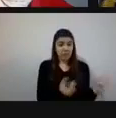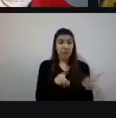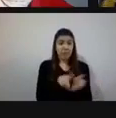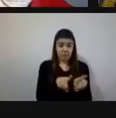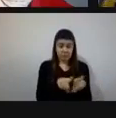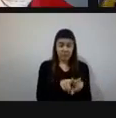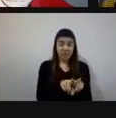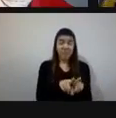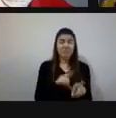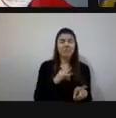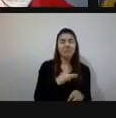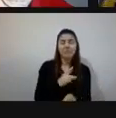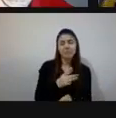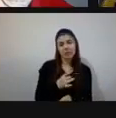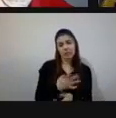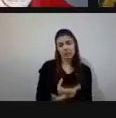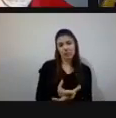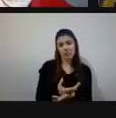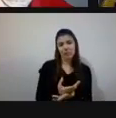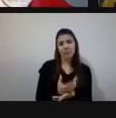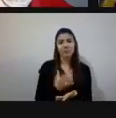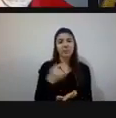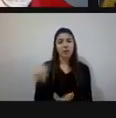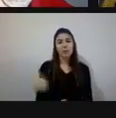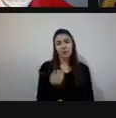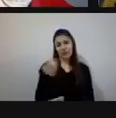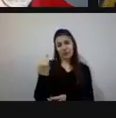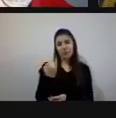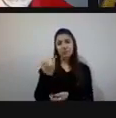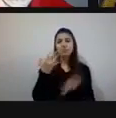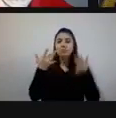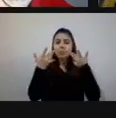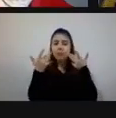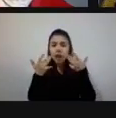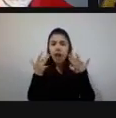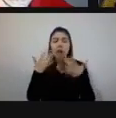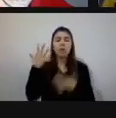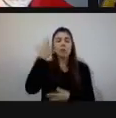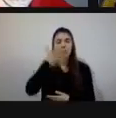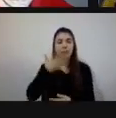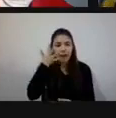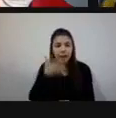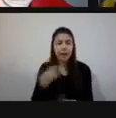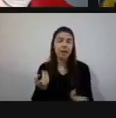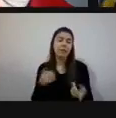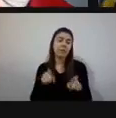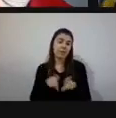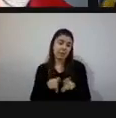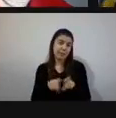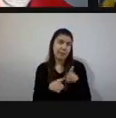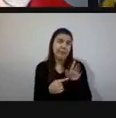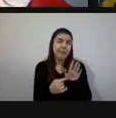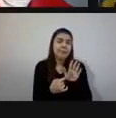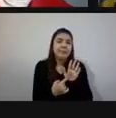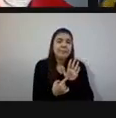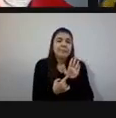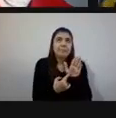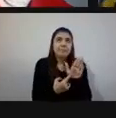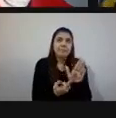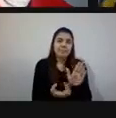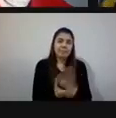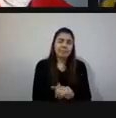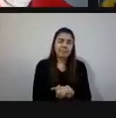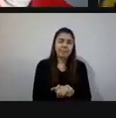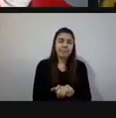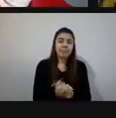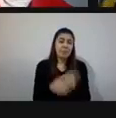de palestras instrutivas, da importância de falar a todo momento. Porque uma criança pequenininha, por exemplo, a gente fala hoje, daqui uma semana